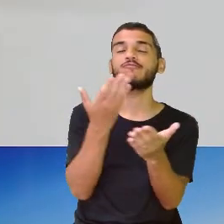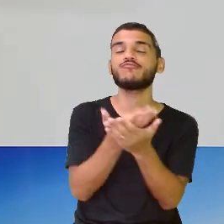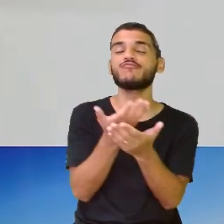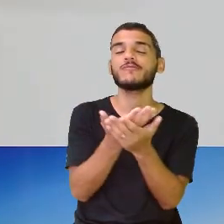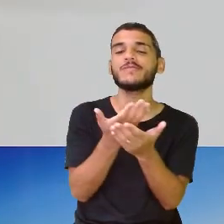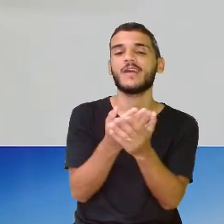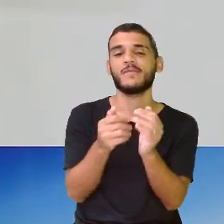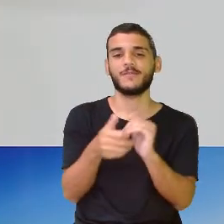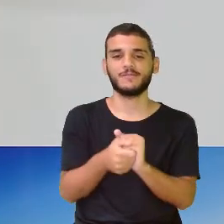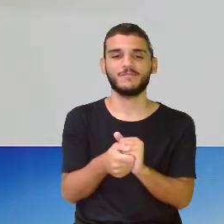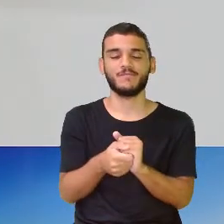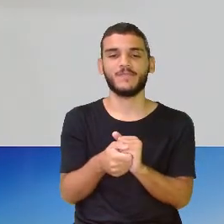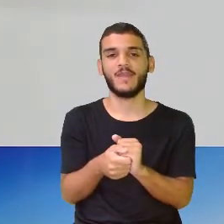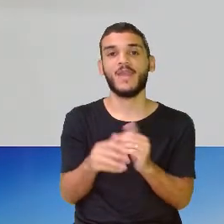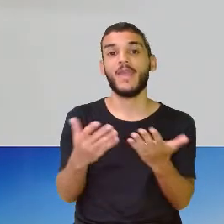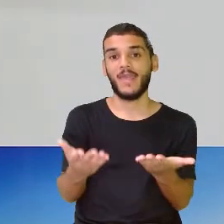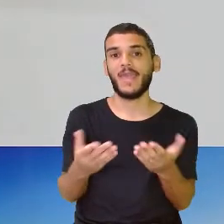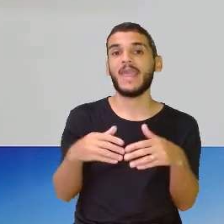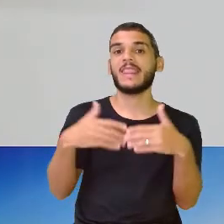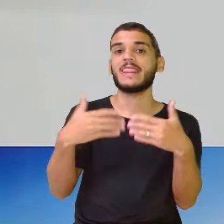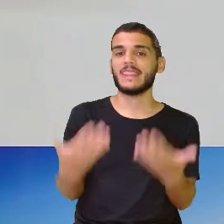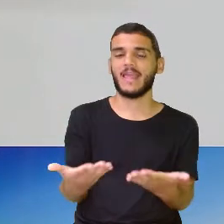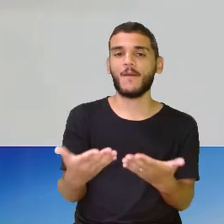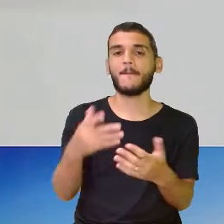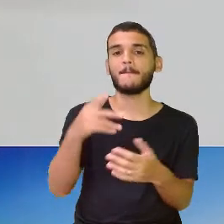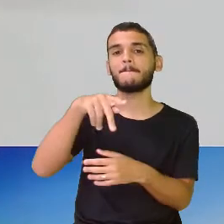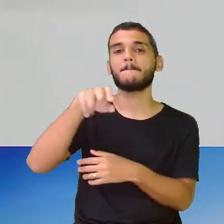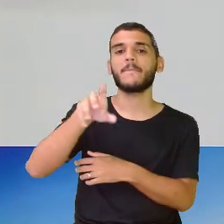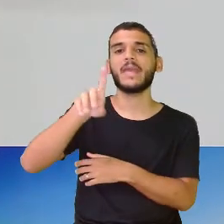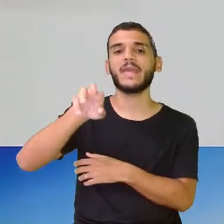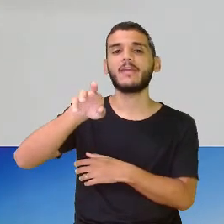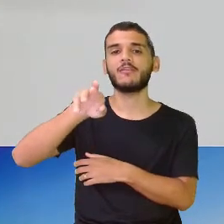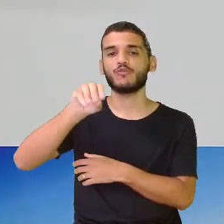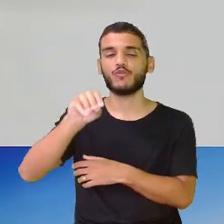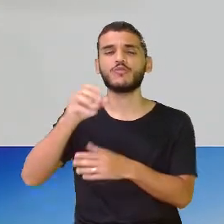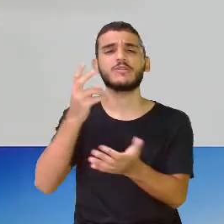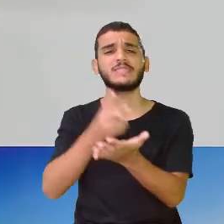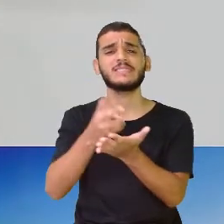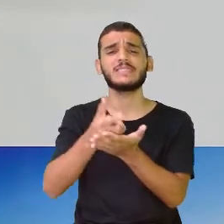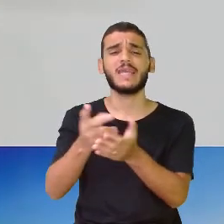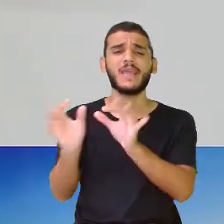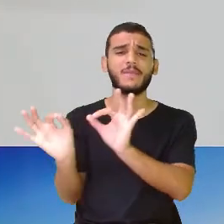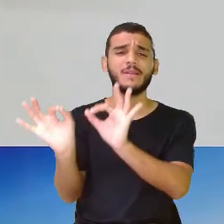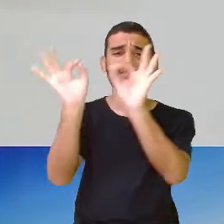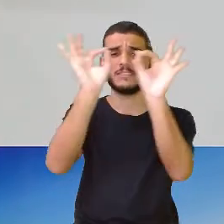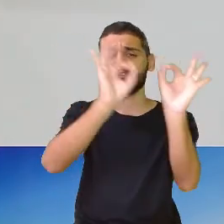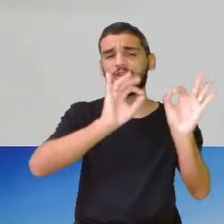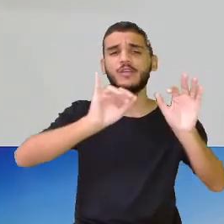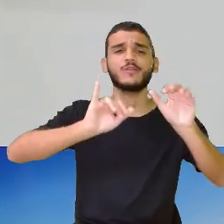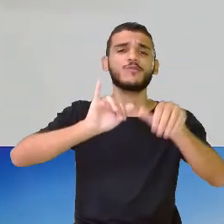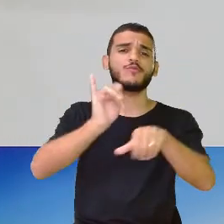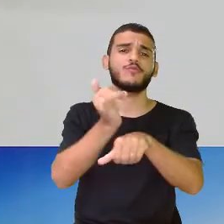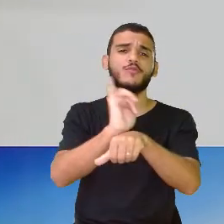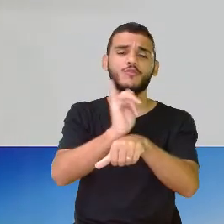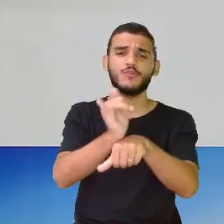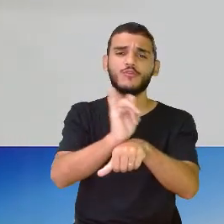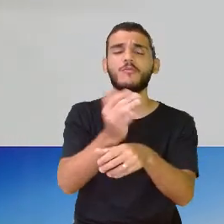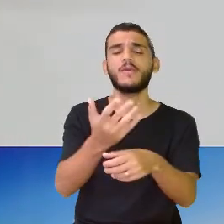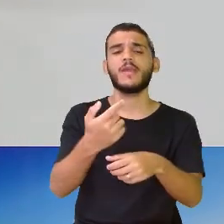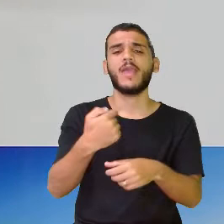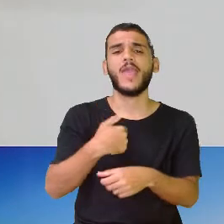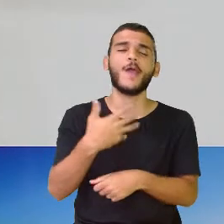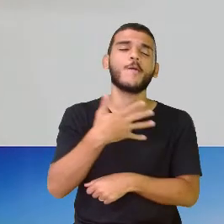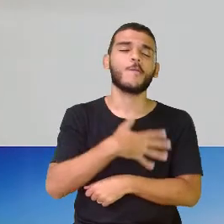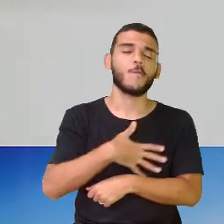Pedro, que é um estudante que está sempre acompanhando as aulas pelo YouTube e que a gente, assim, ele falou, professora, eu gosto muito da senhora, e